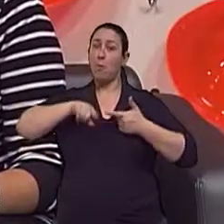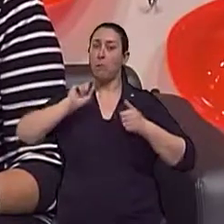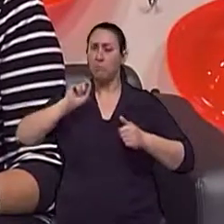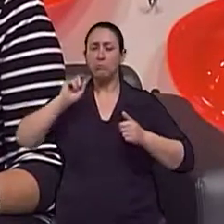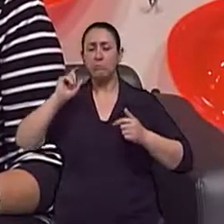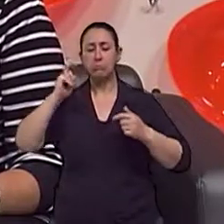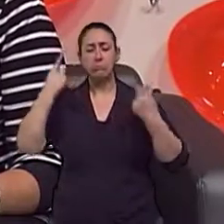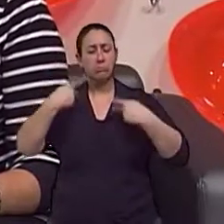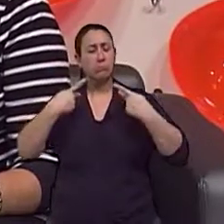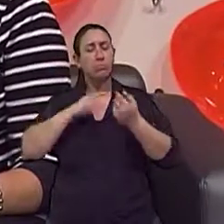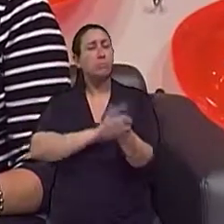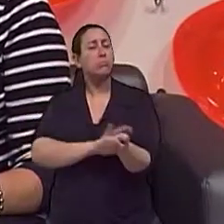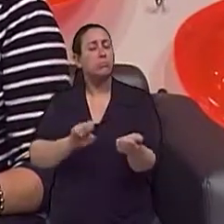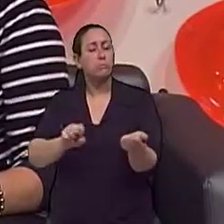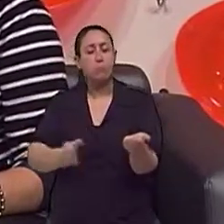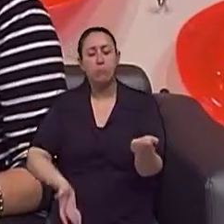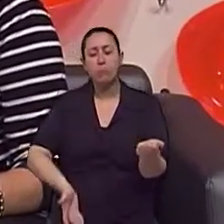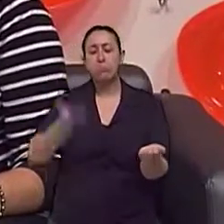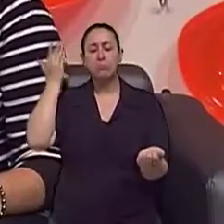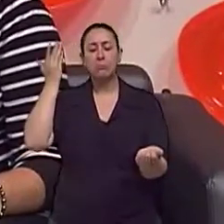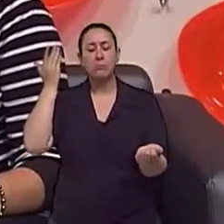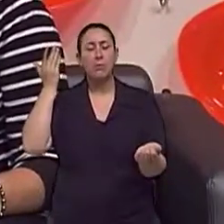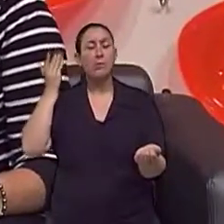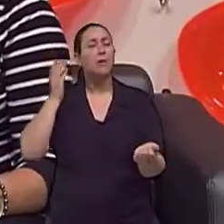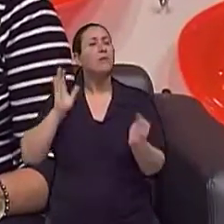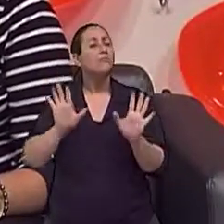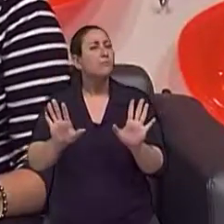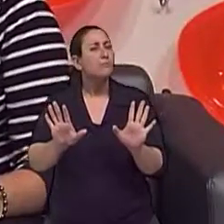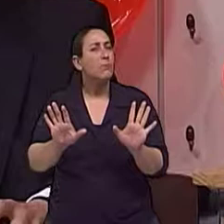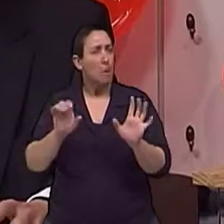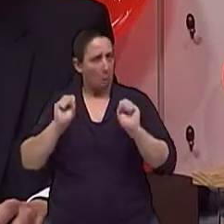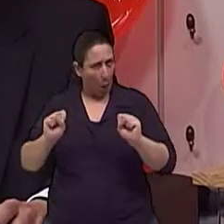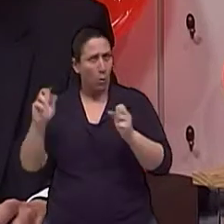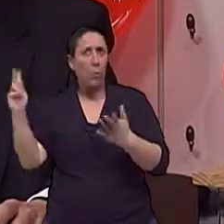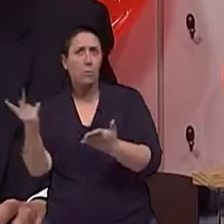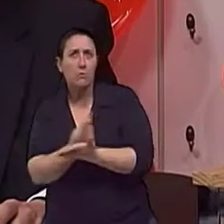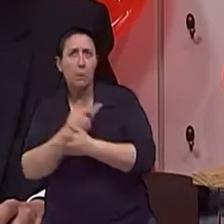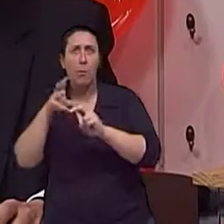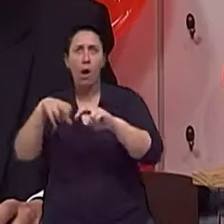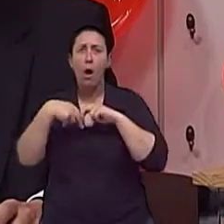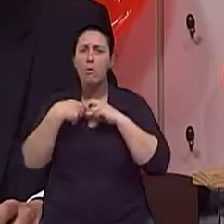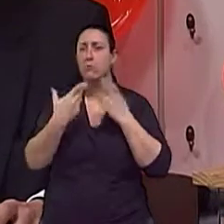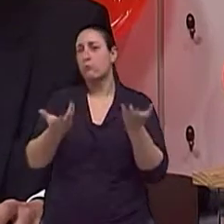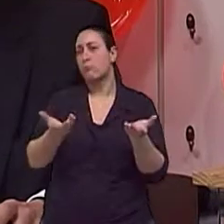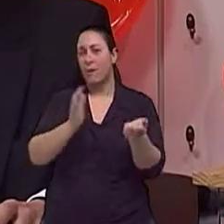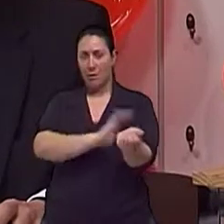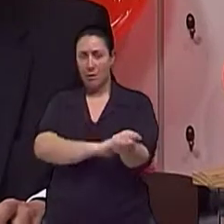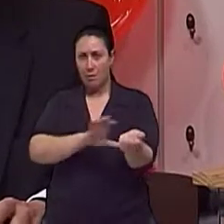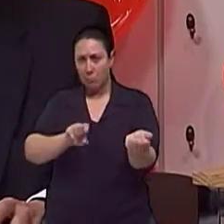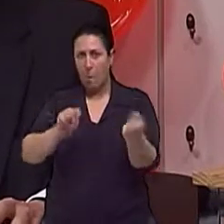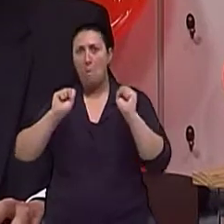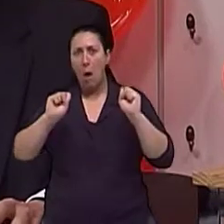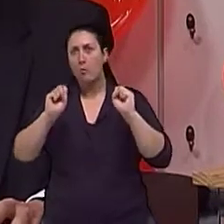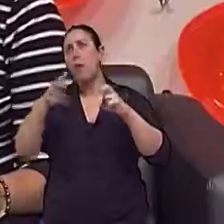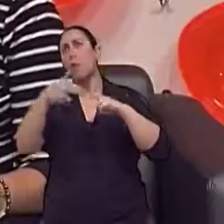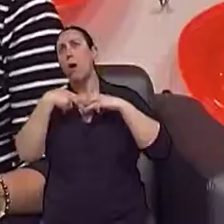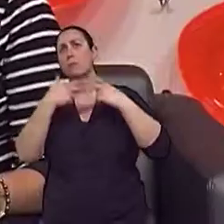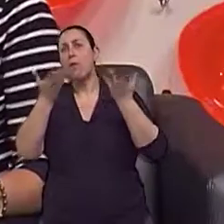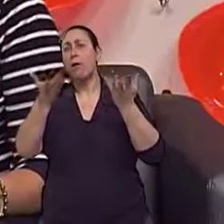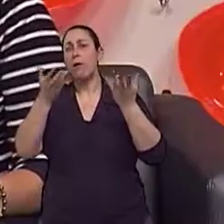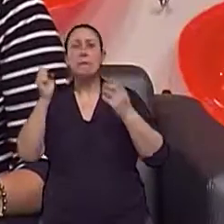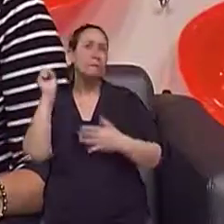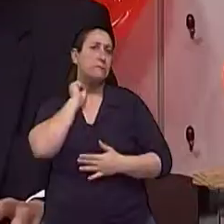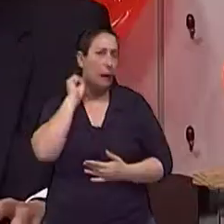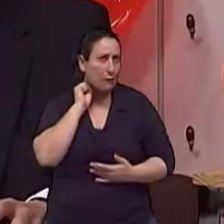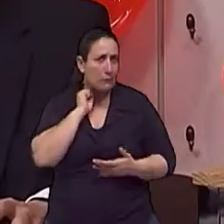pressão alta essa crise pode vir de um evento de pressão naquele momento